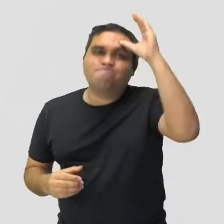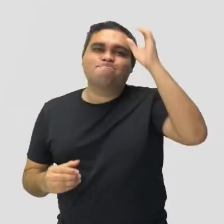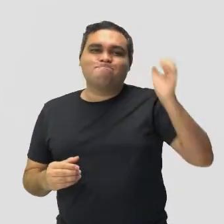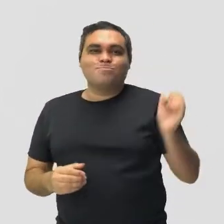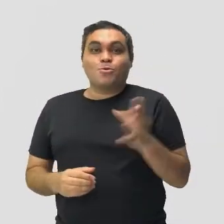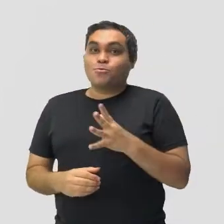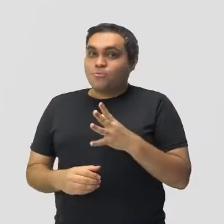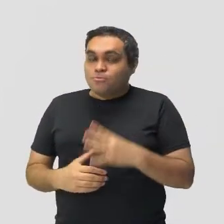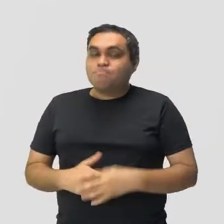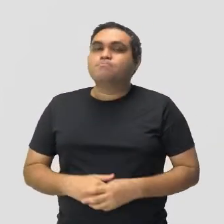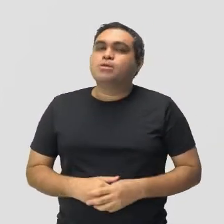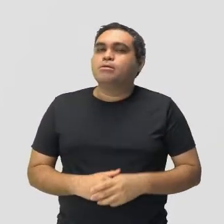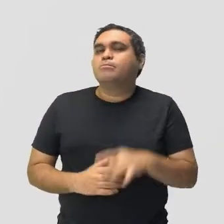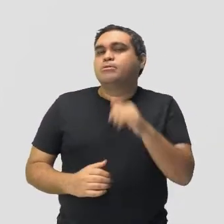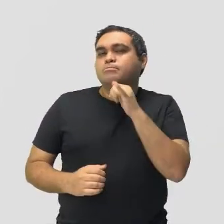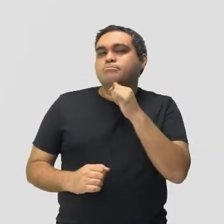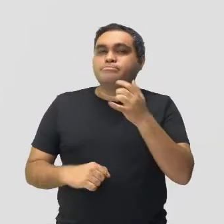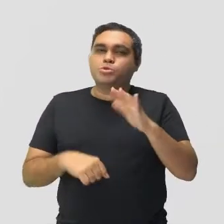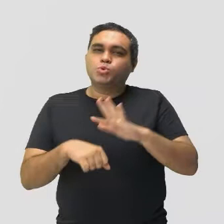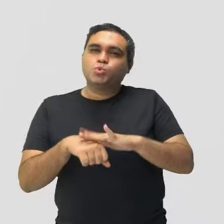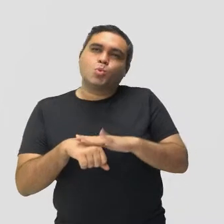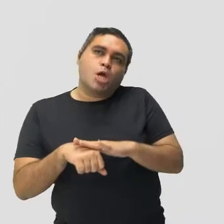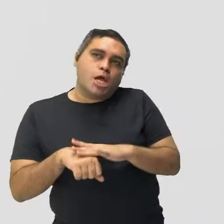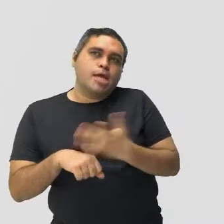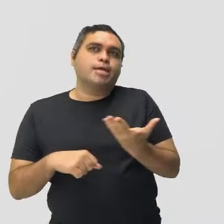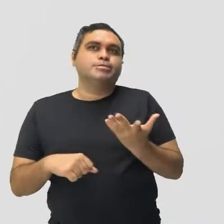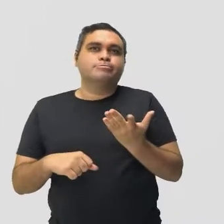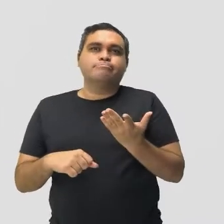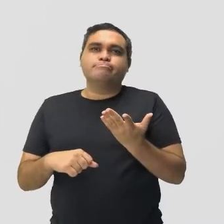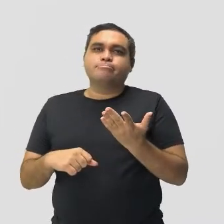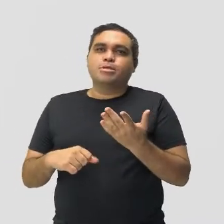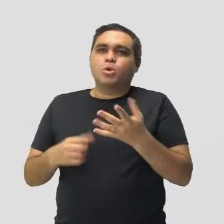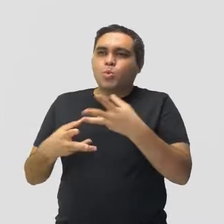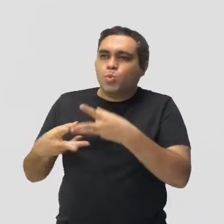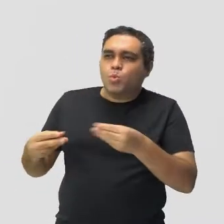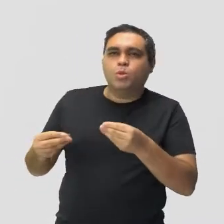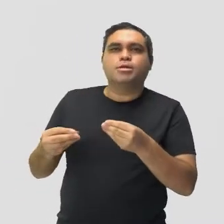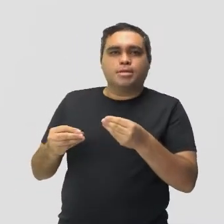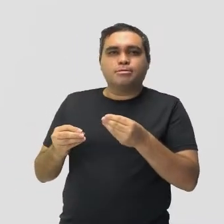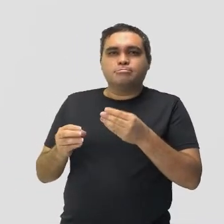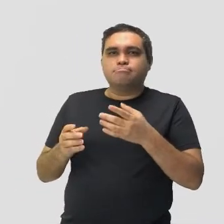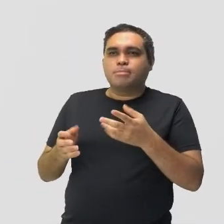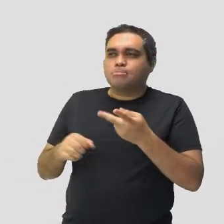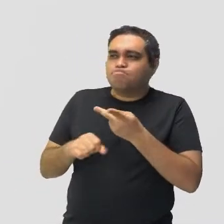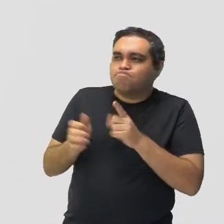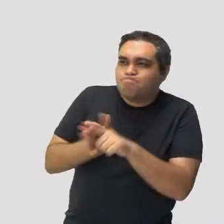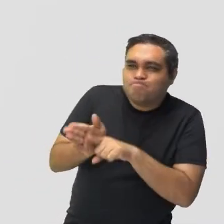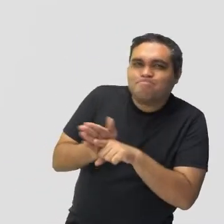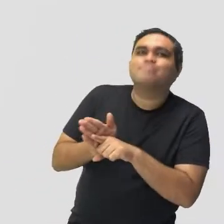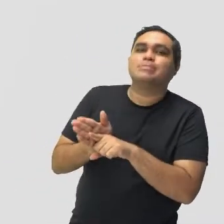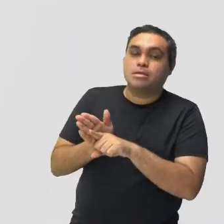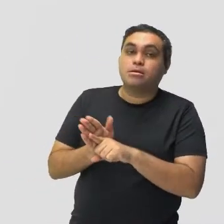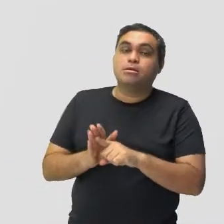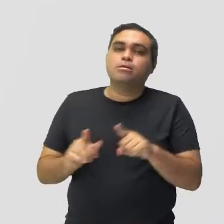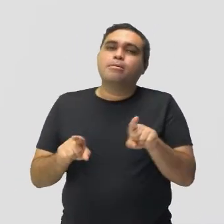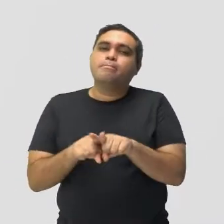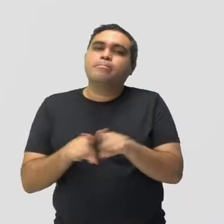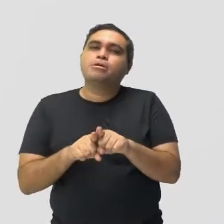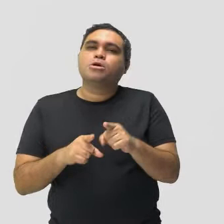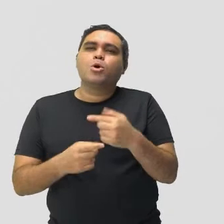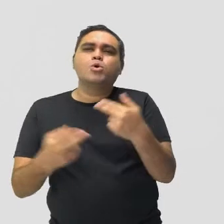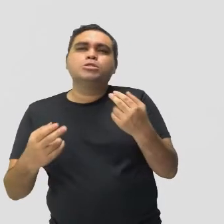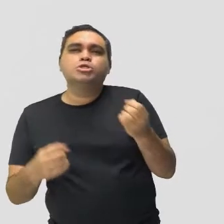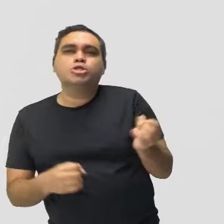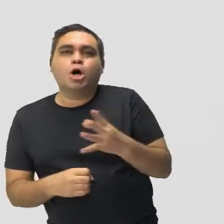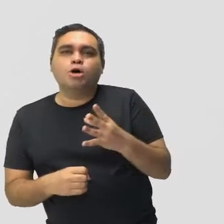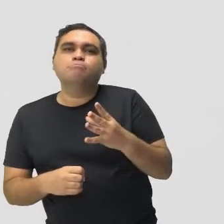Seja para uma cura de uma doença, seja para a busca de algo novo. A ciência